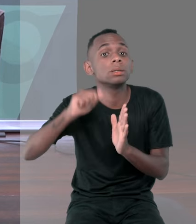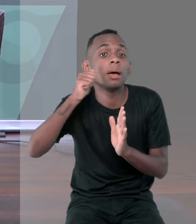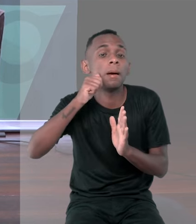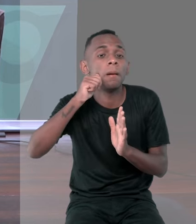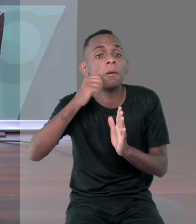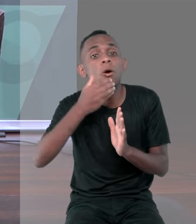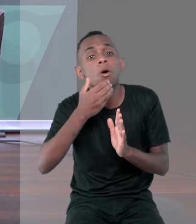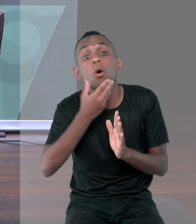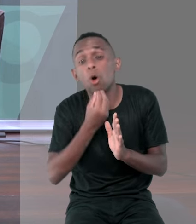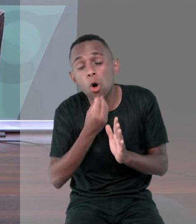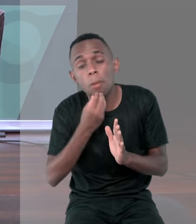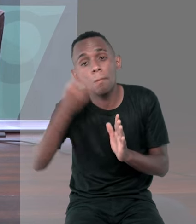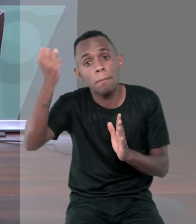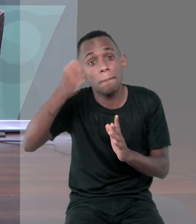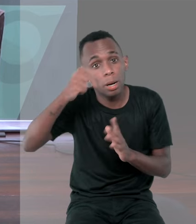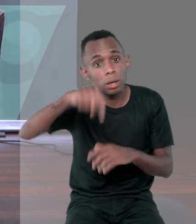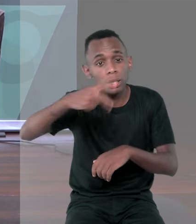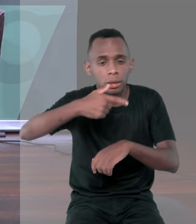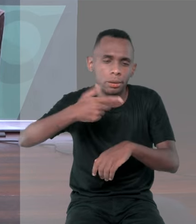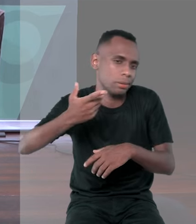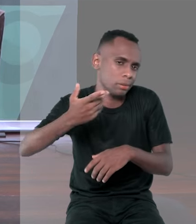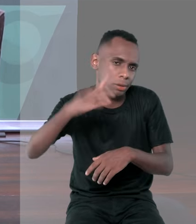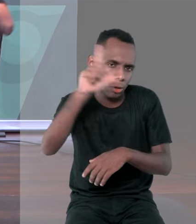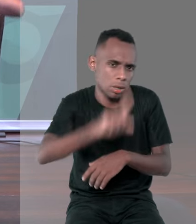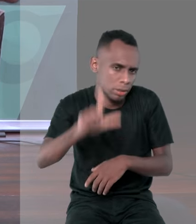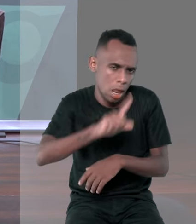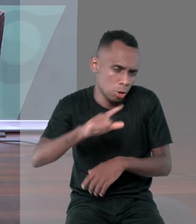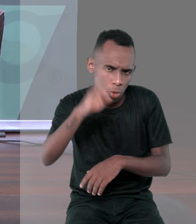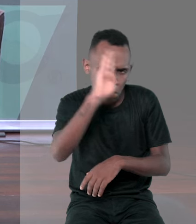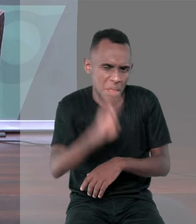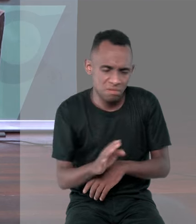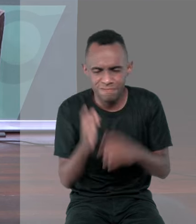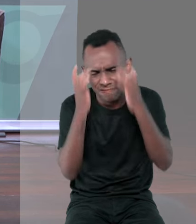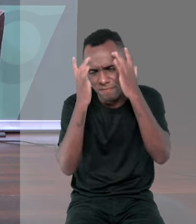brancos, homens da literatura brasileira. Fácil. A gente vai...